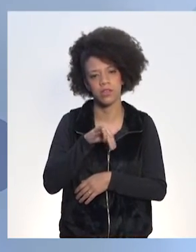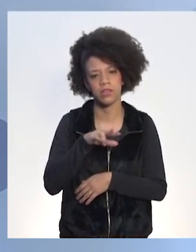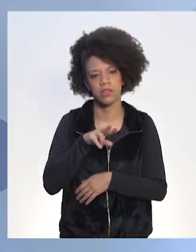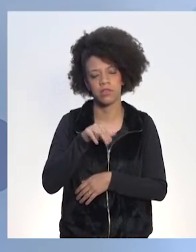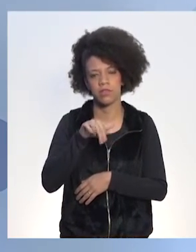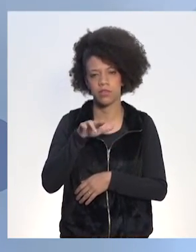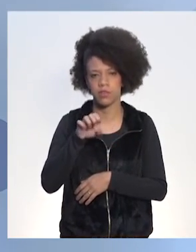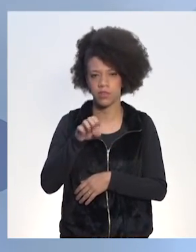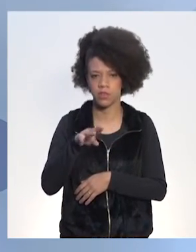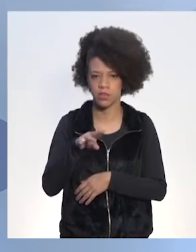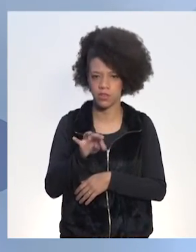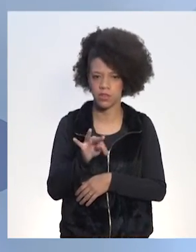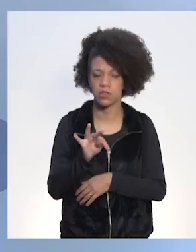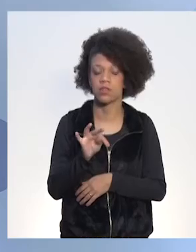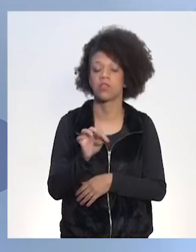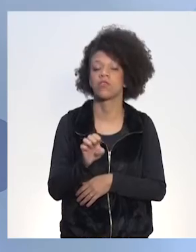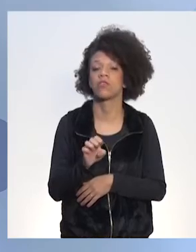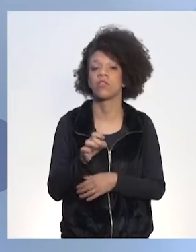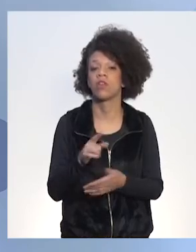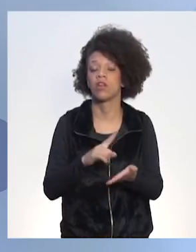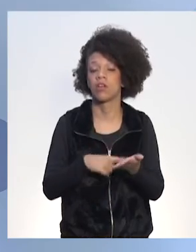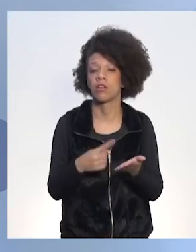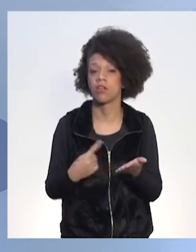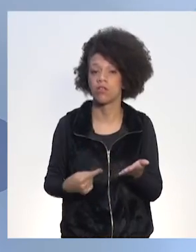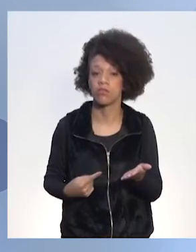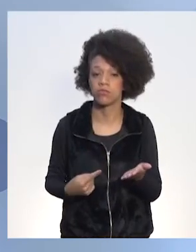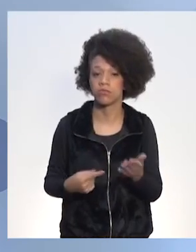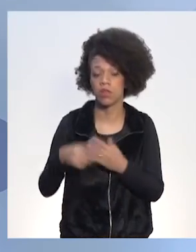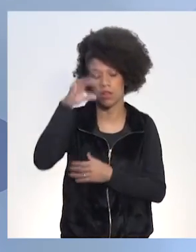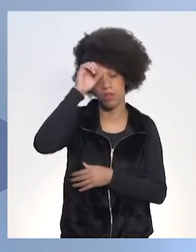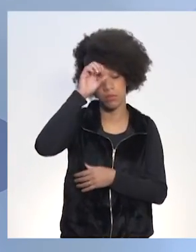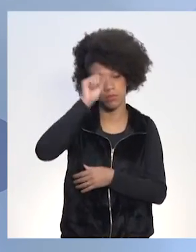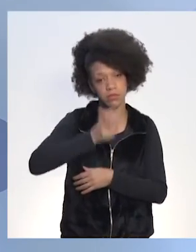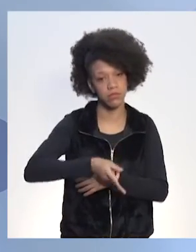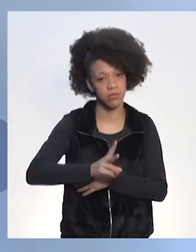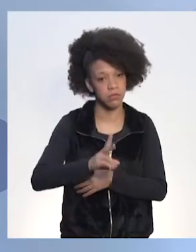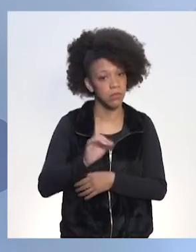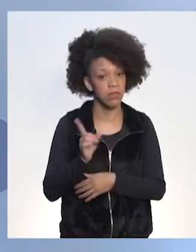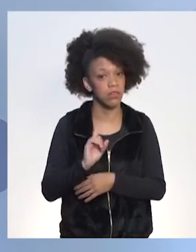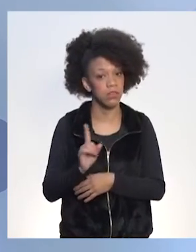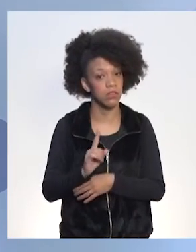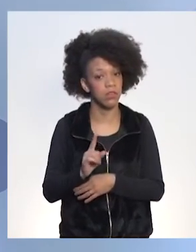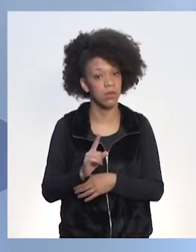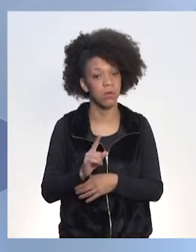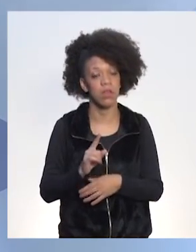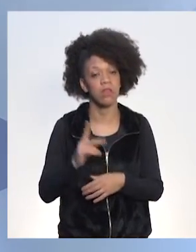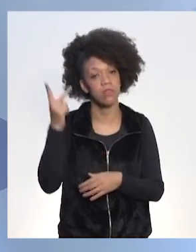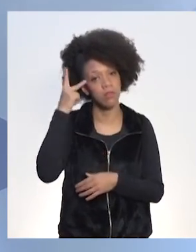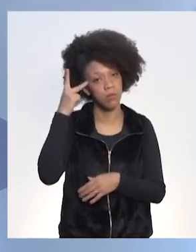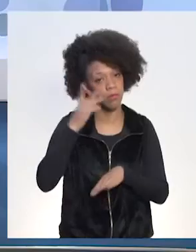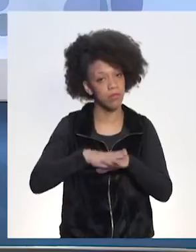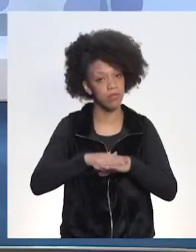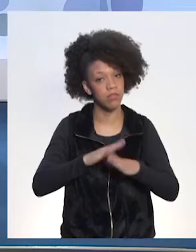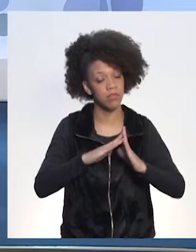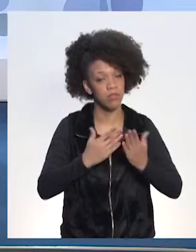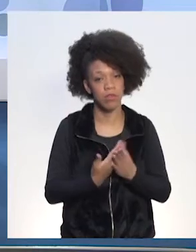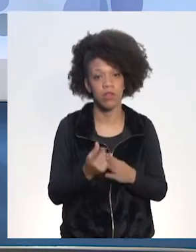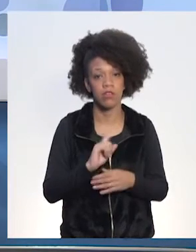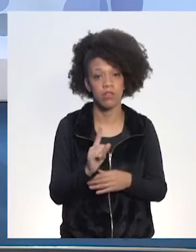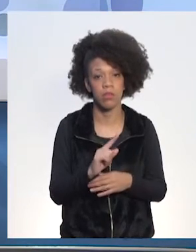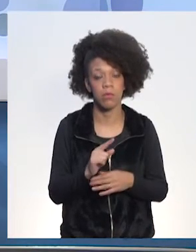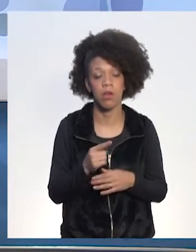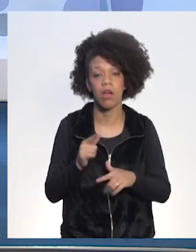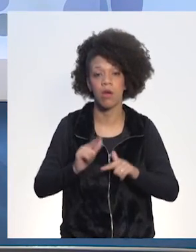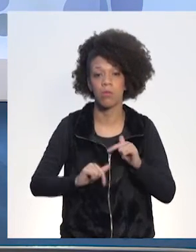Ivani, é o caderno do Aprender Sempre, tá? Não é o São Paulo Faz Escola, é o material da